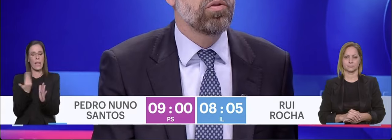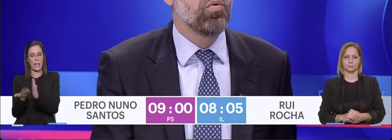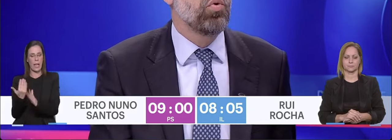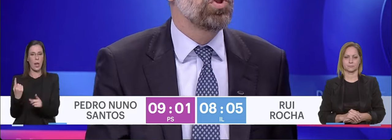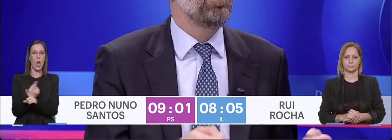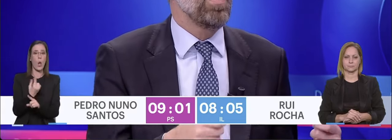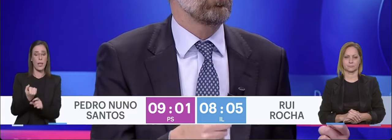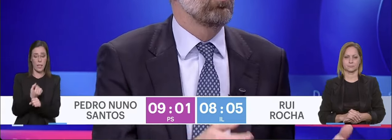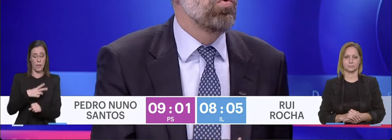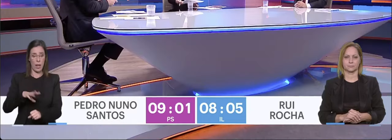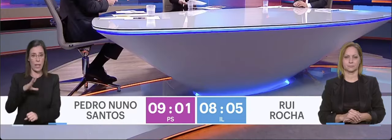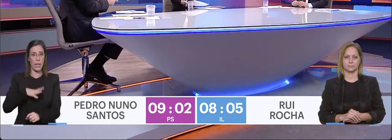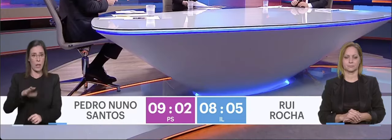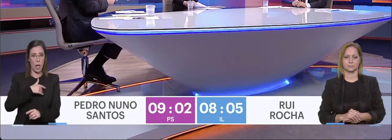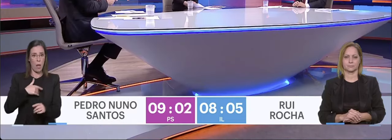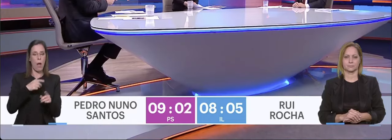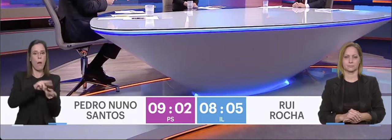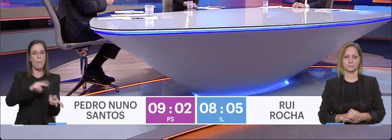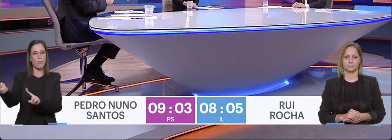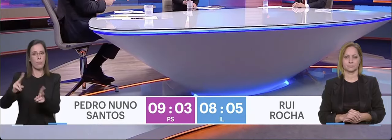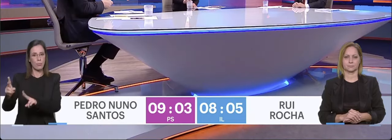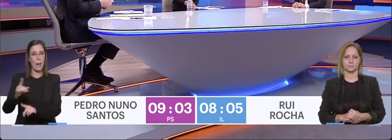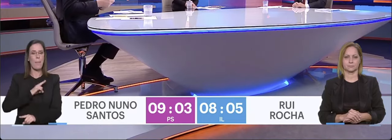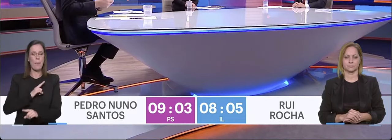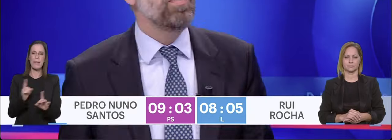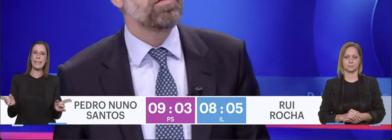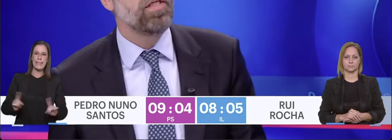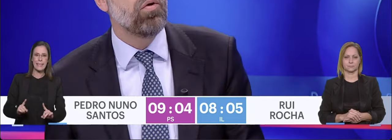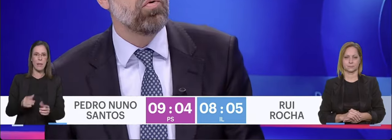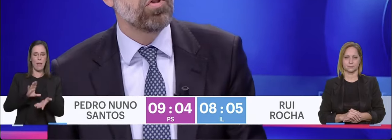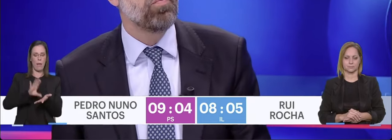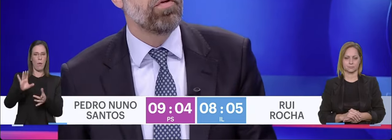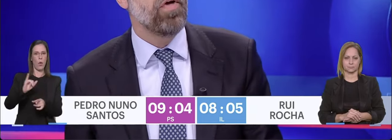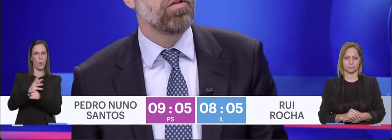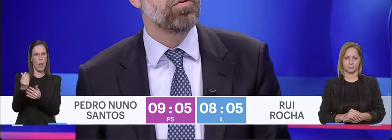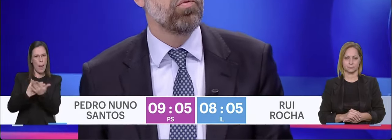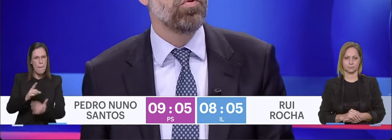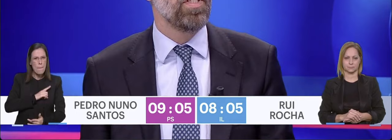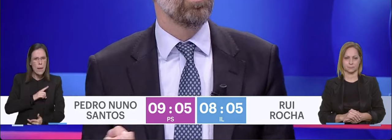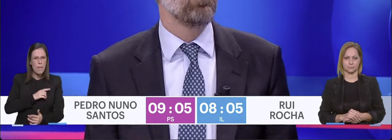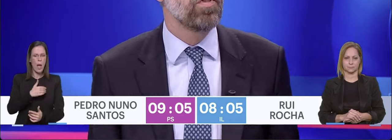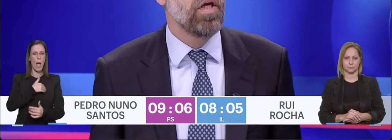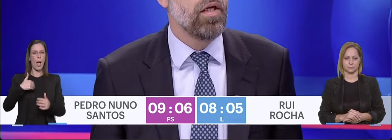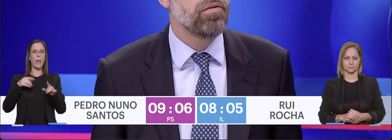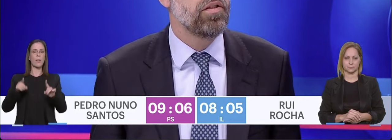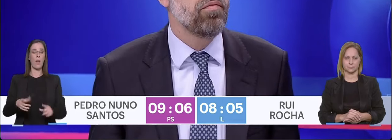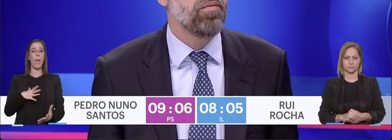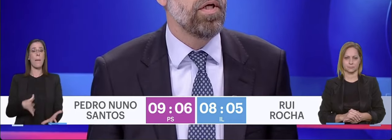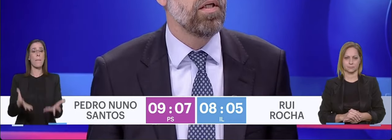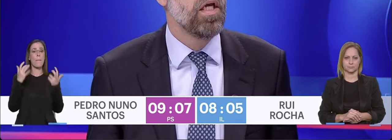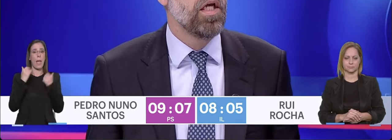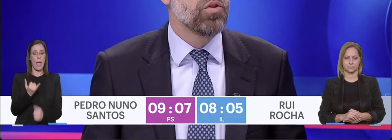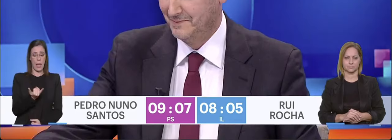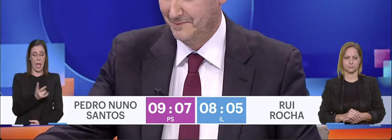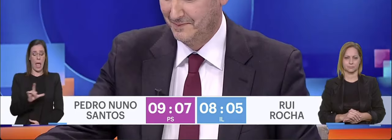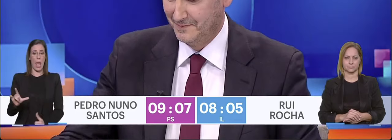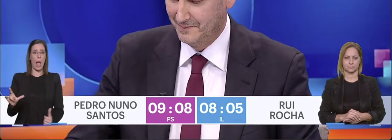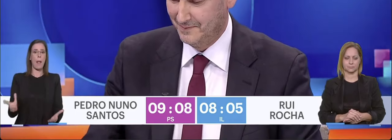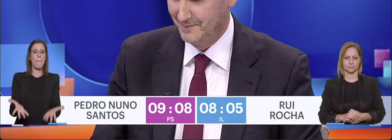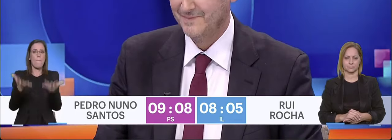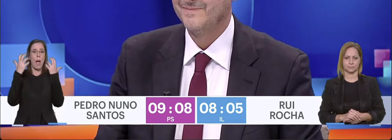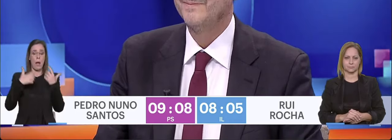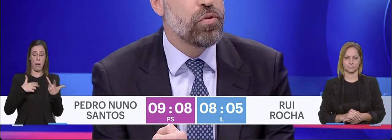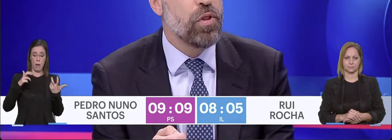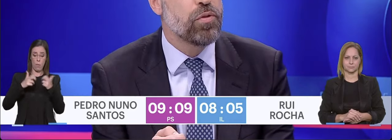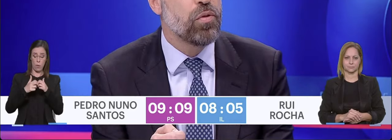Nacional de saúde ou desviar recursos do serviço Nacional de saúde para financiar o negócio privado de saúde que é aquilo que quer a iniciativa Liberal se nós temos